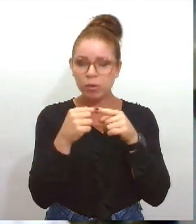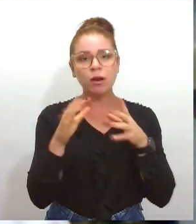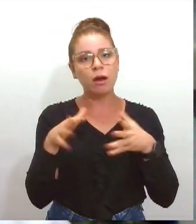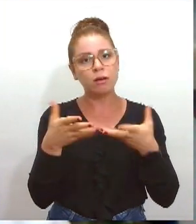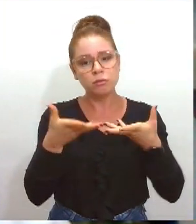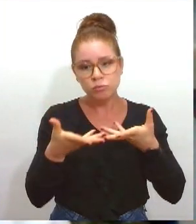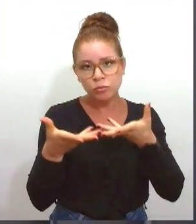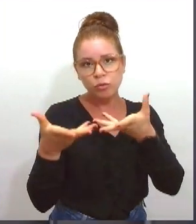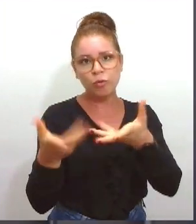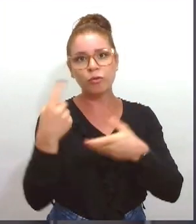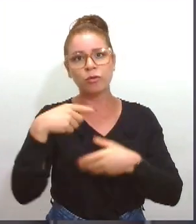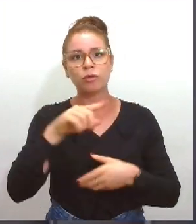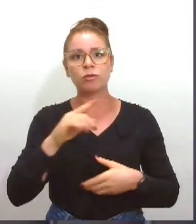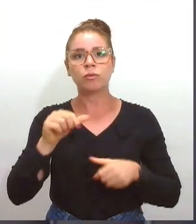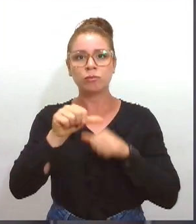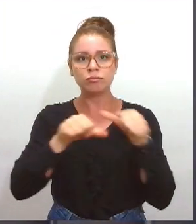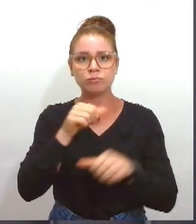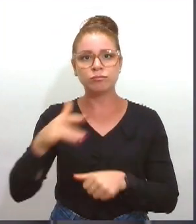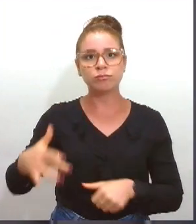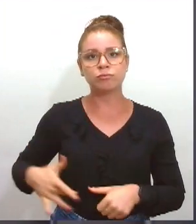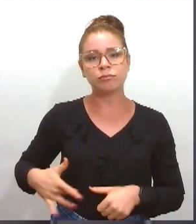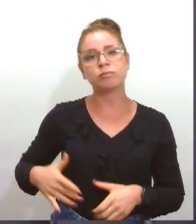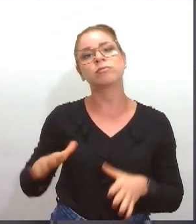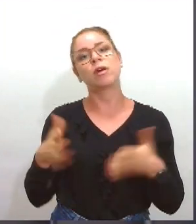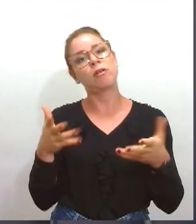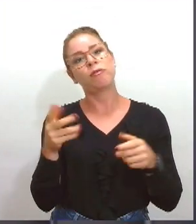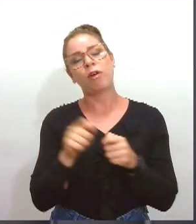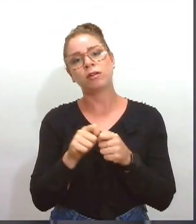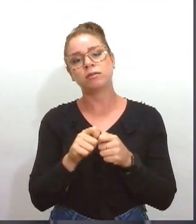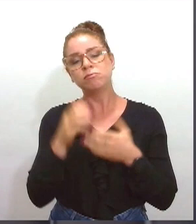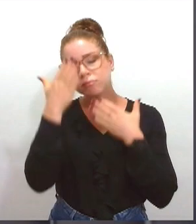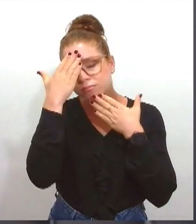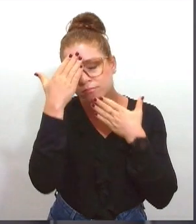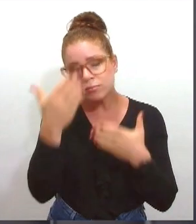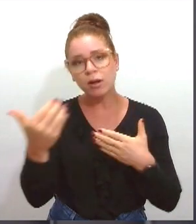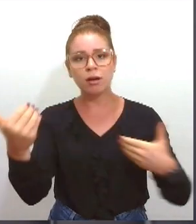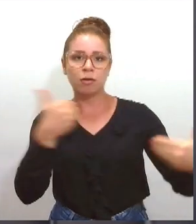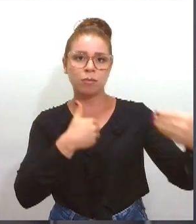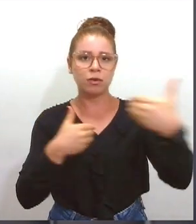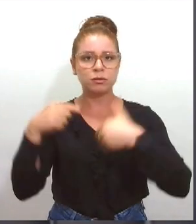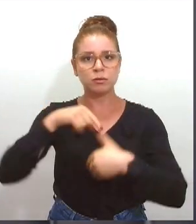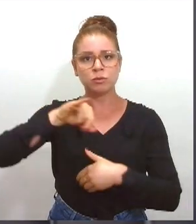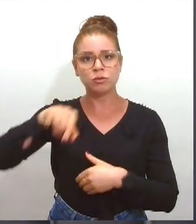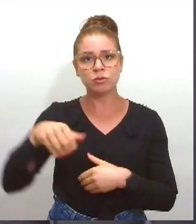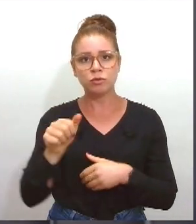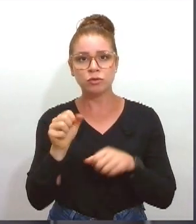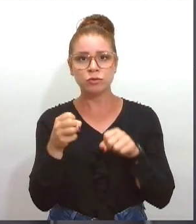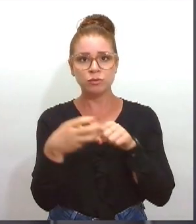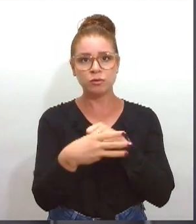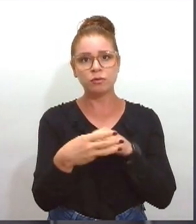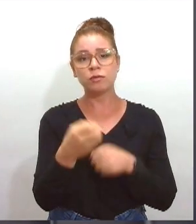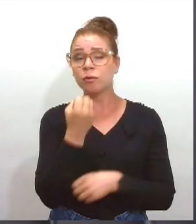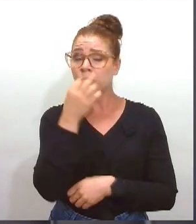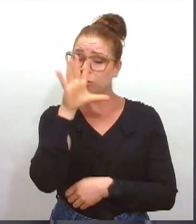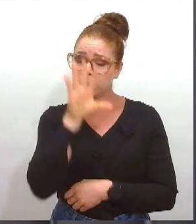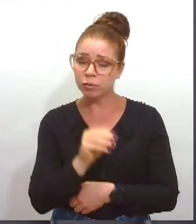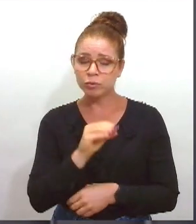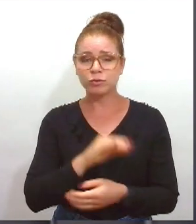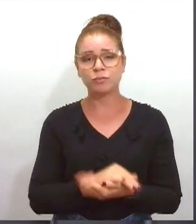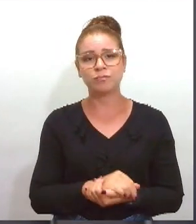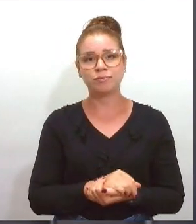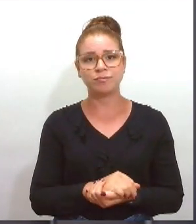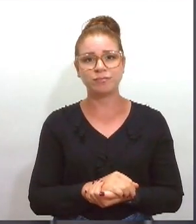realizado. Doutor Benito, muito obrigado pela sua participação aqui no Jornal da Lese e que o senhor tenha uma boa noite.